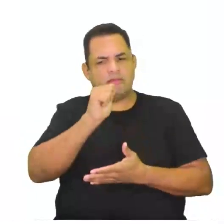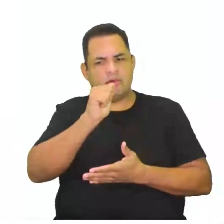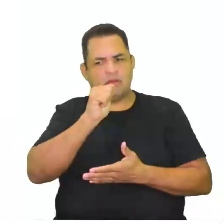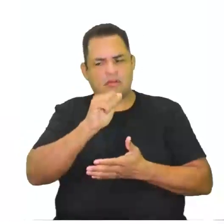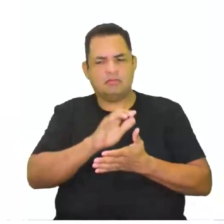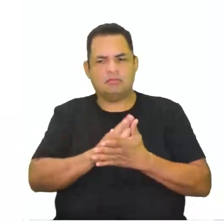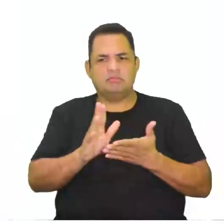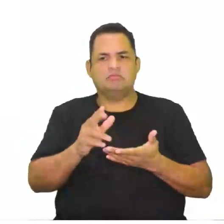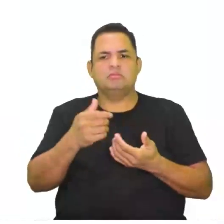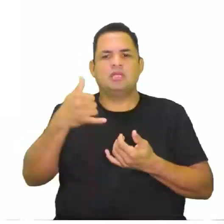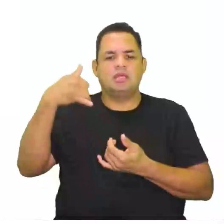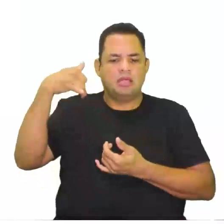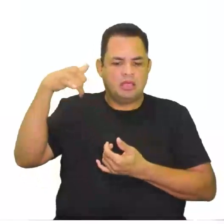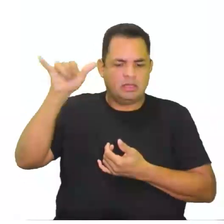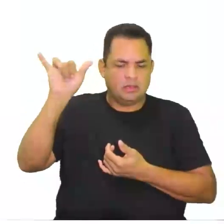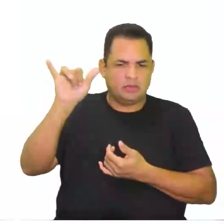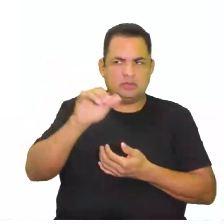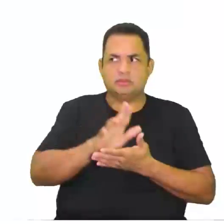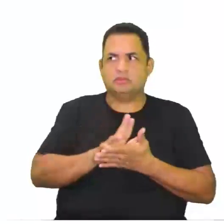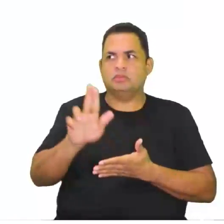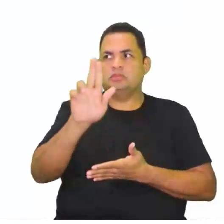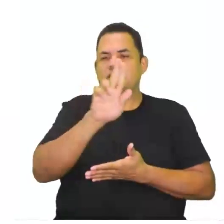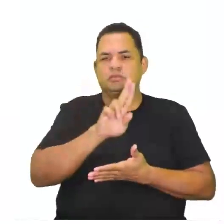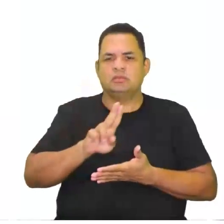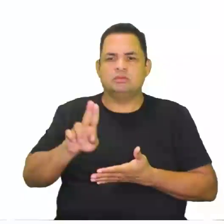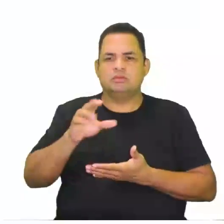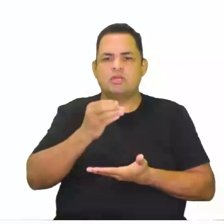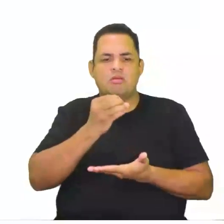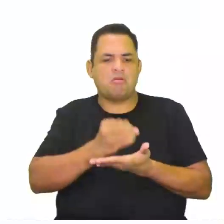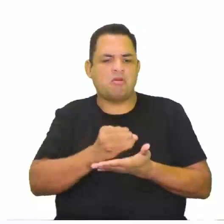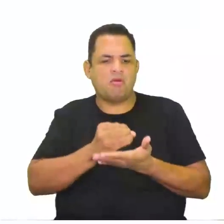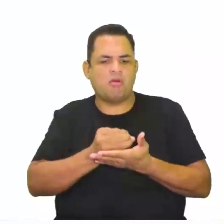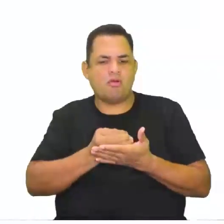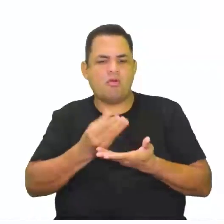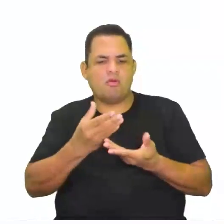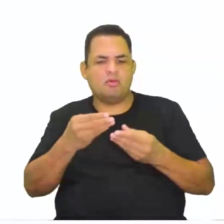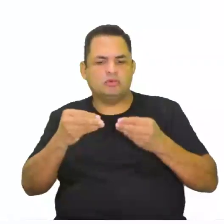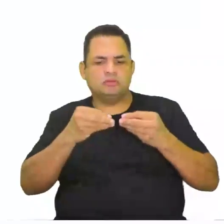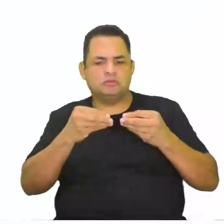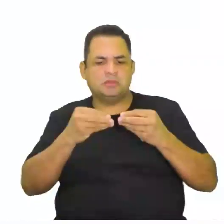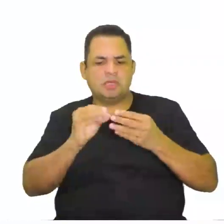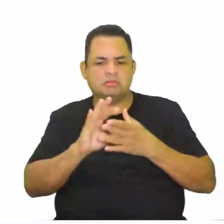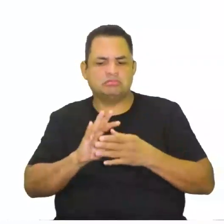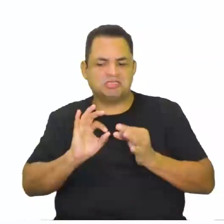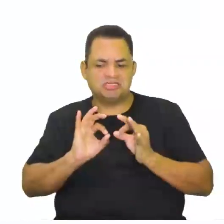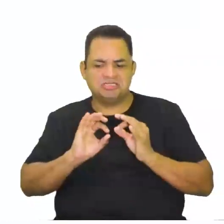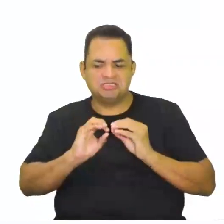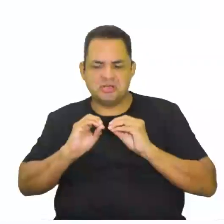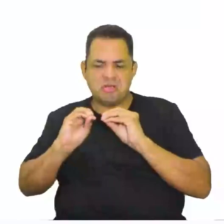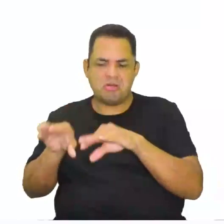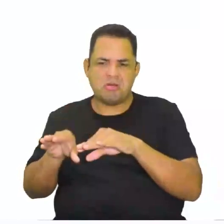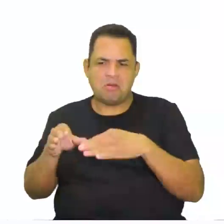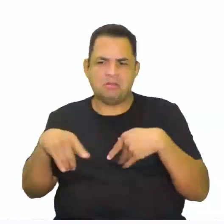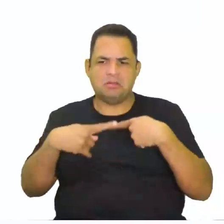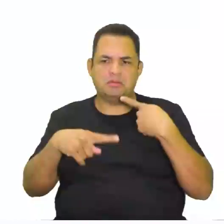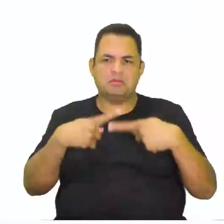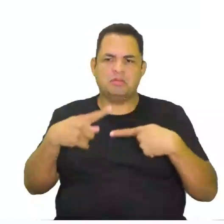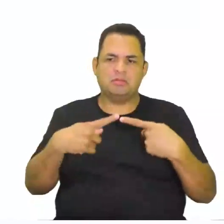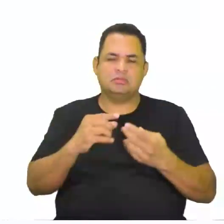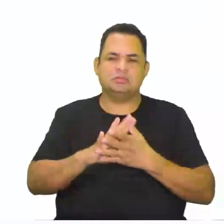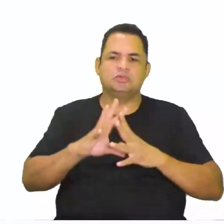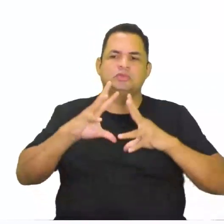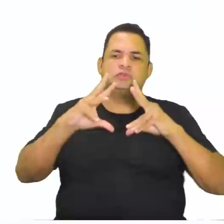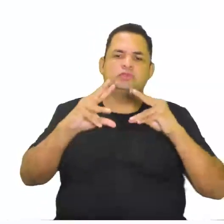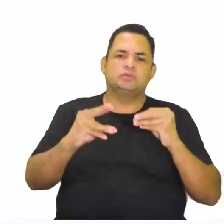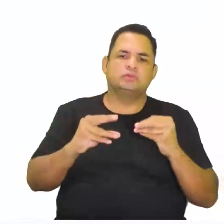dela. Evite estar fazendo uso de copos descartáveis, desses tipos de material. Porque aí, se